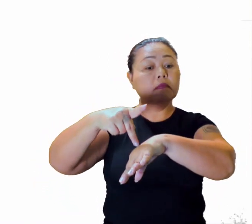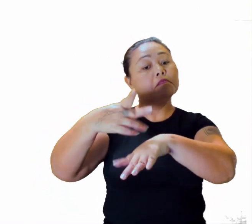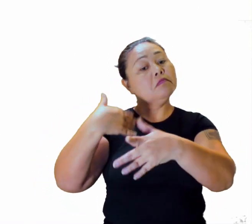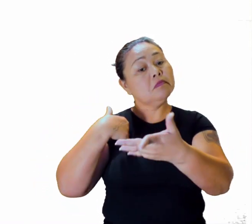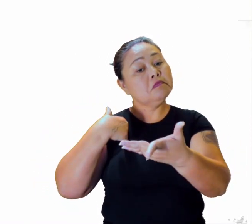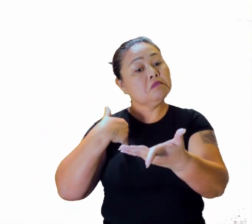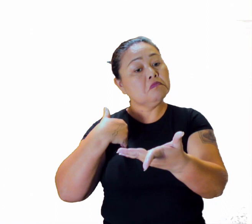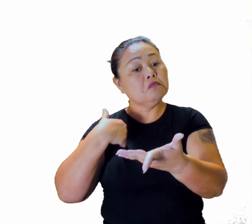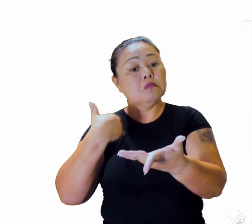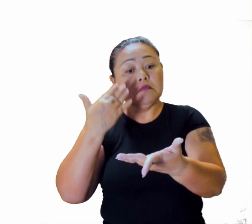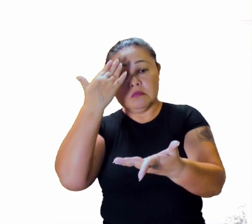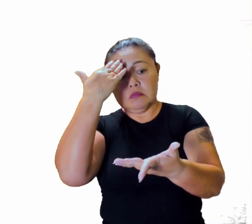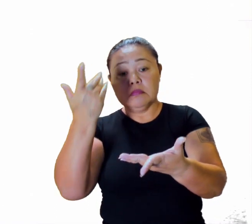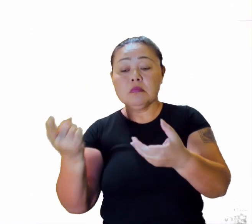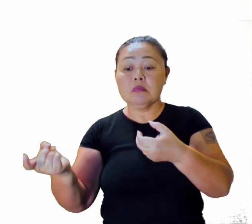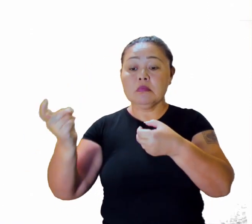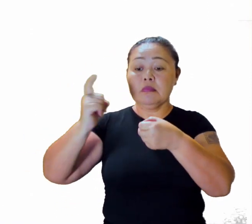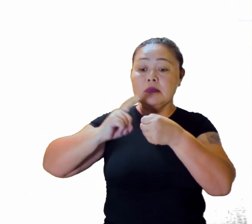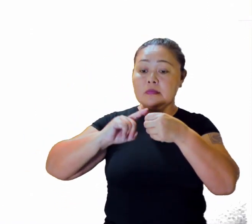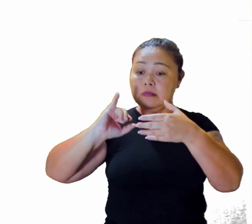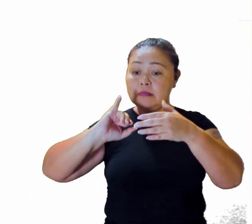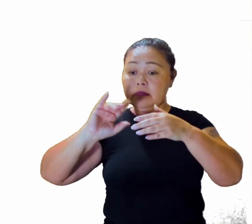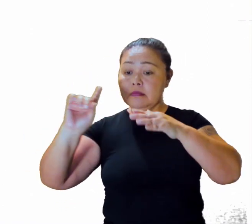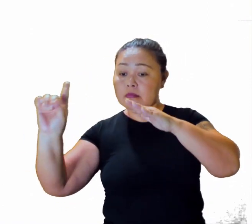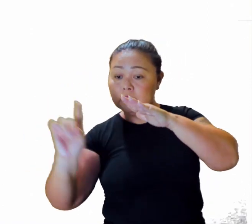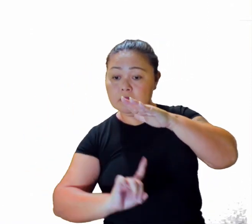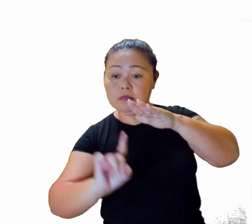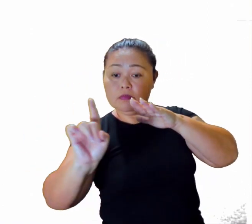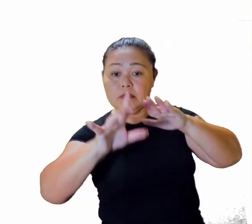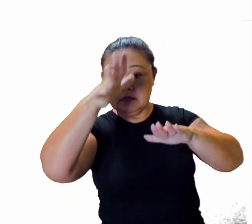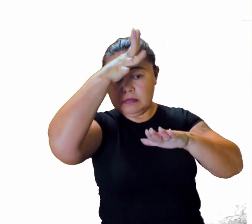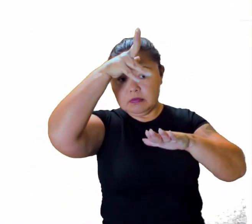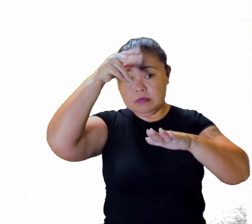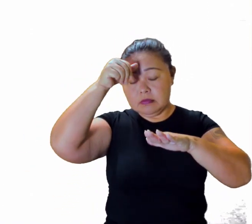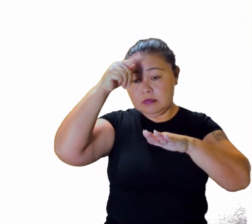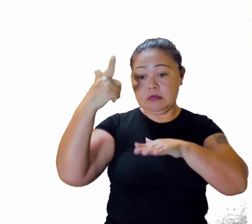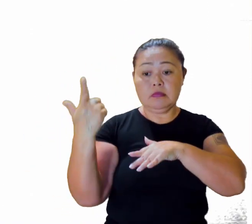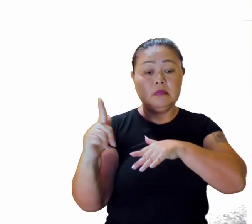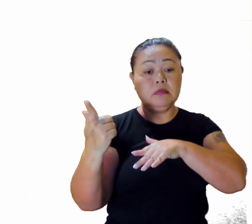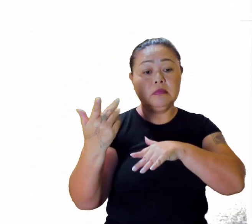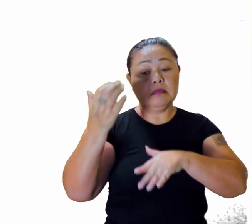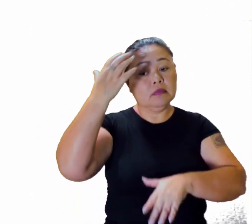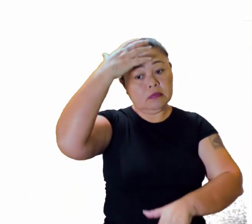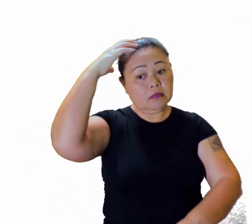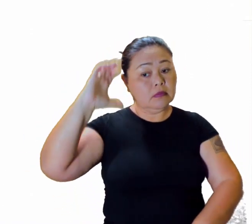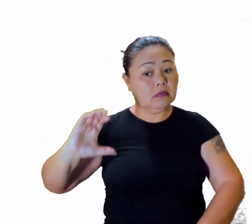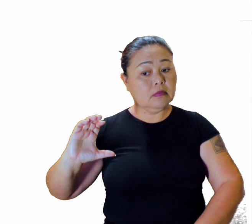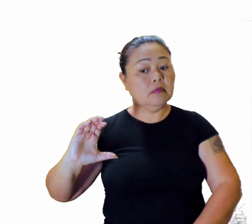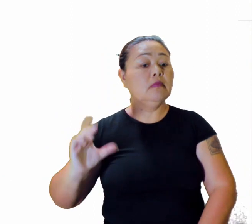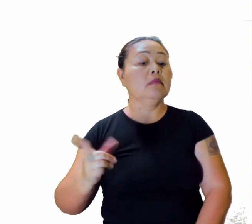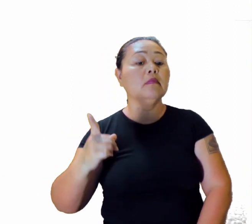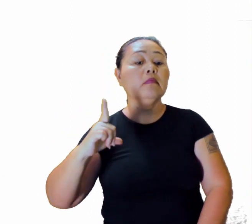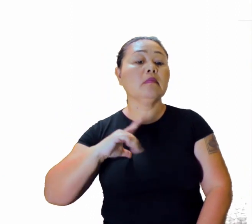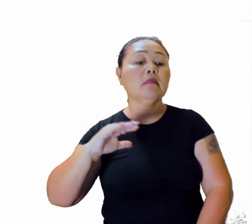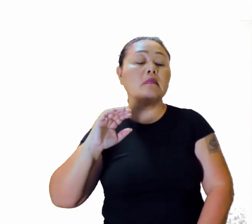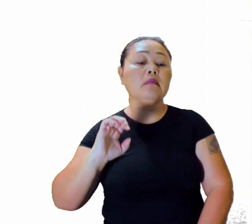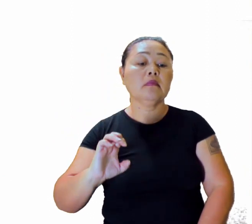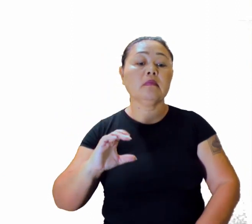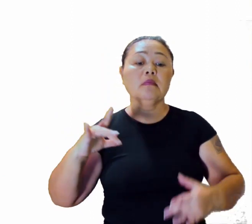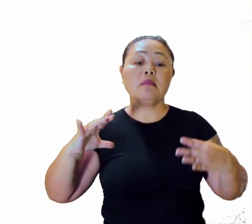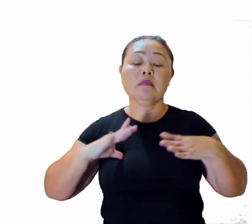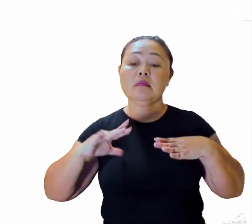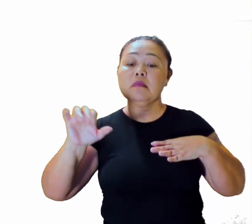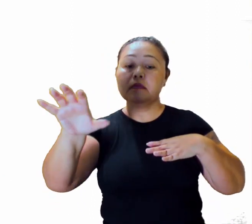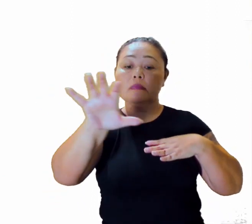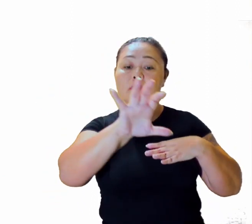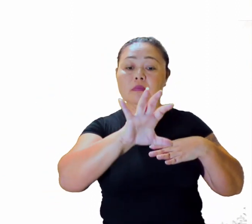graças ao retorno de imigrantes como Manaus, Goiânia e Curitiba. Ou letra E.